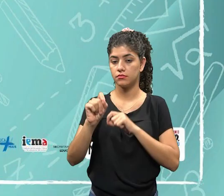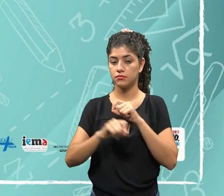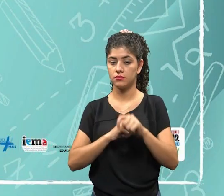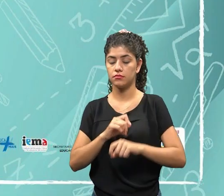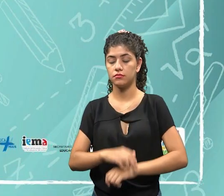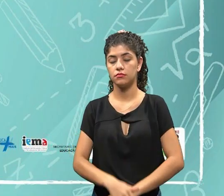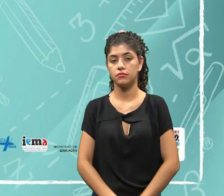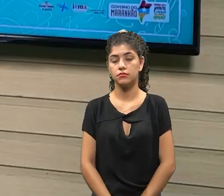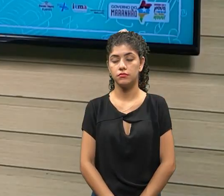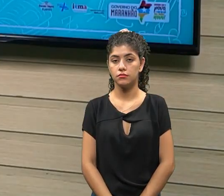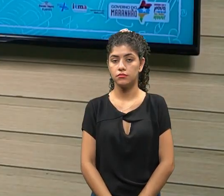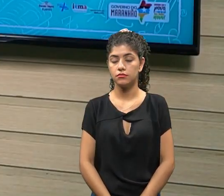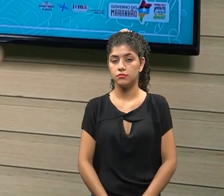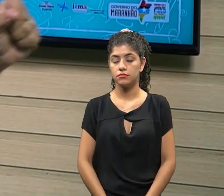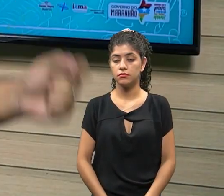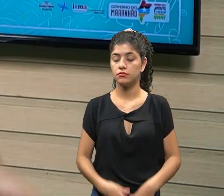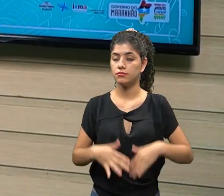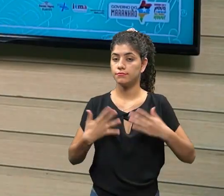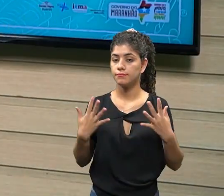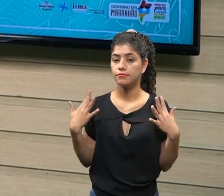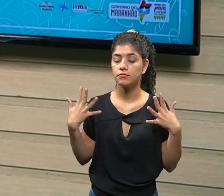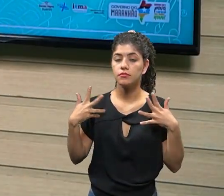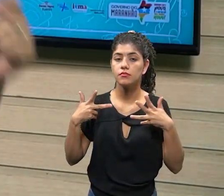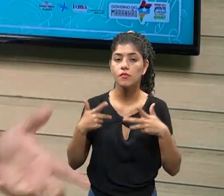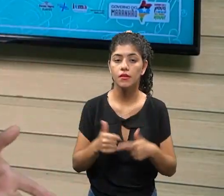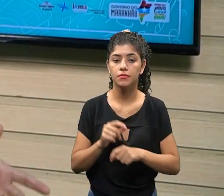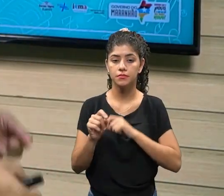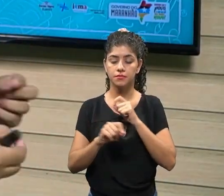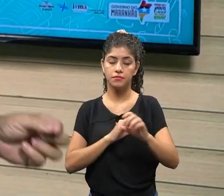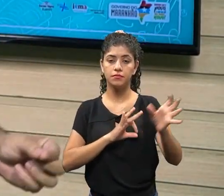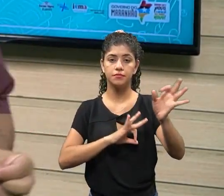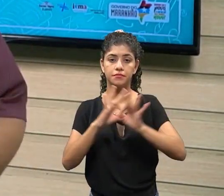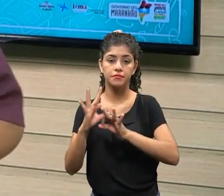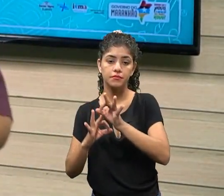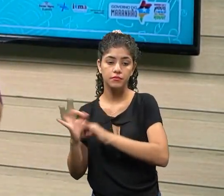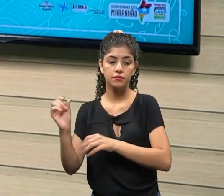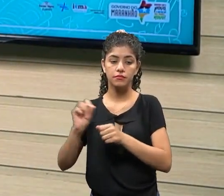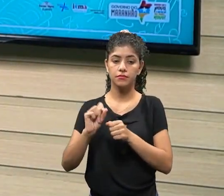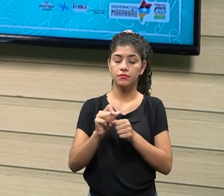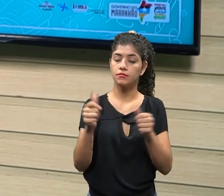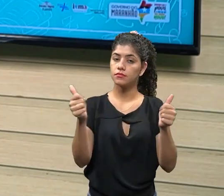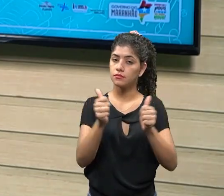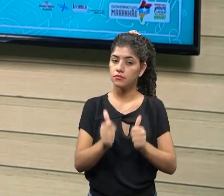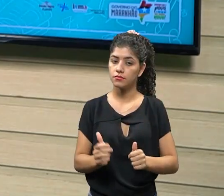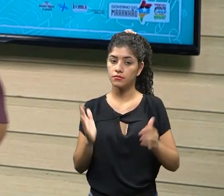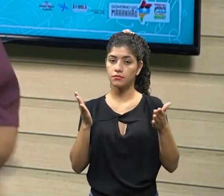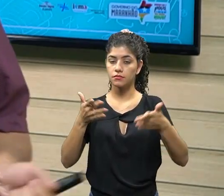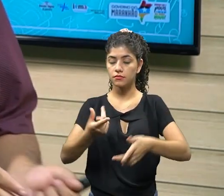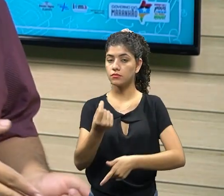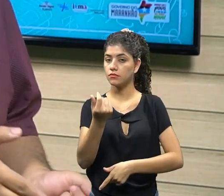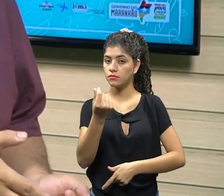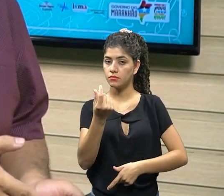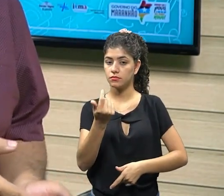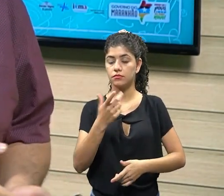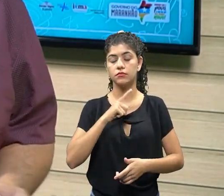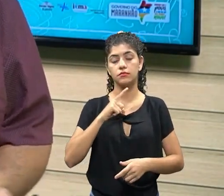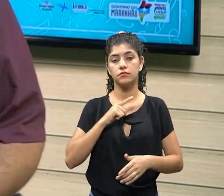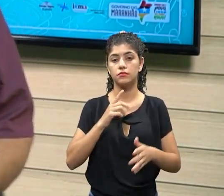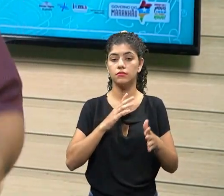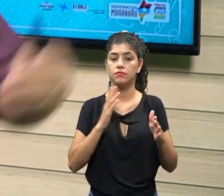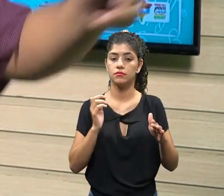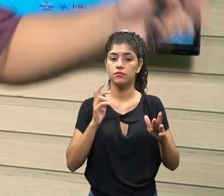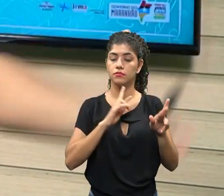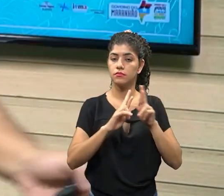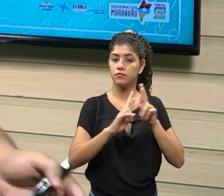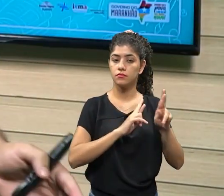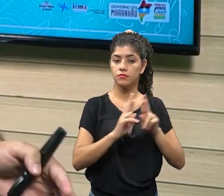operacionais. Tá bom? Então, toda ação, planejamento, análise com relação ao dinheiro está relacionado ao